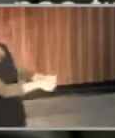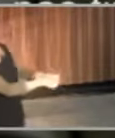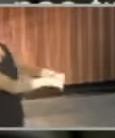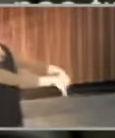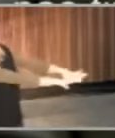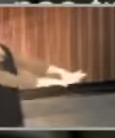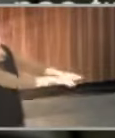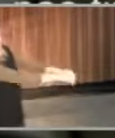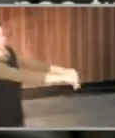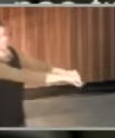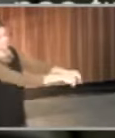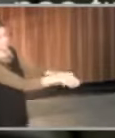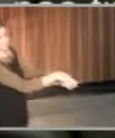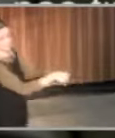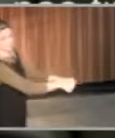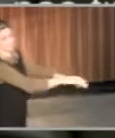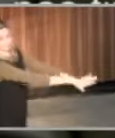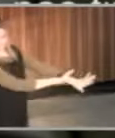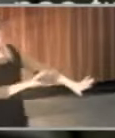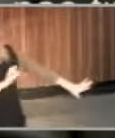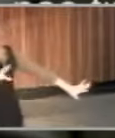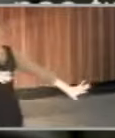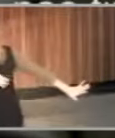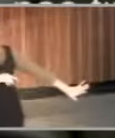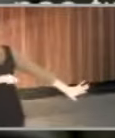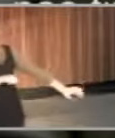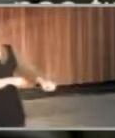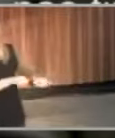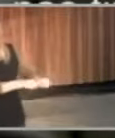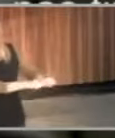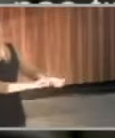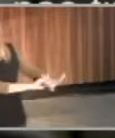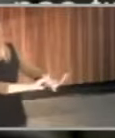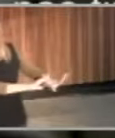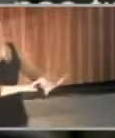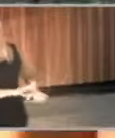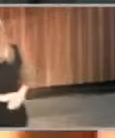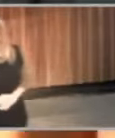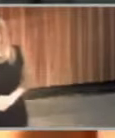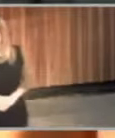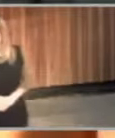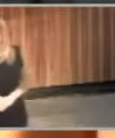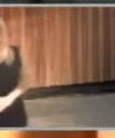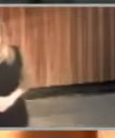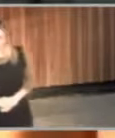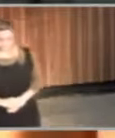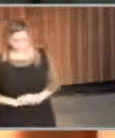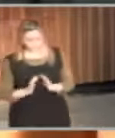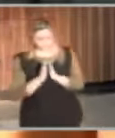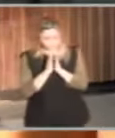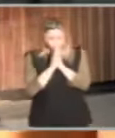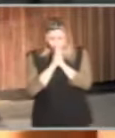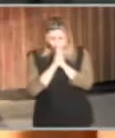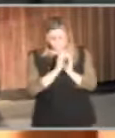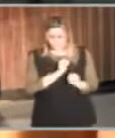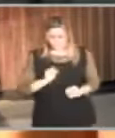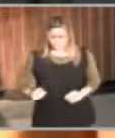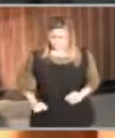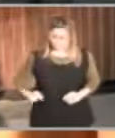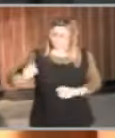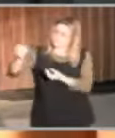tinha entregado a Josué, mas deixou que ficassem ali. Senhor Jesus, dá-nos a tua